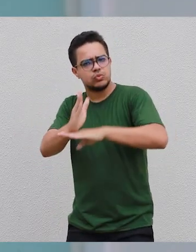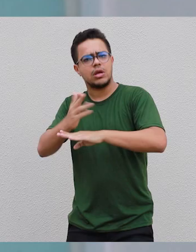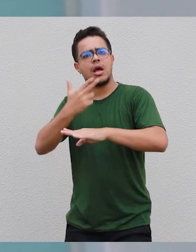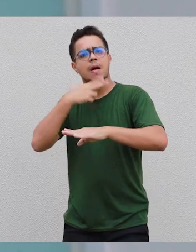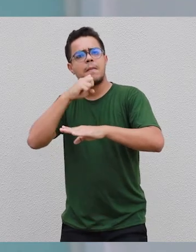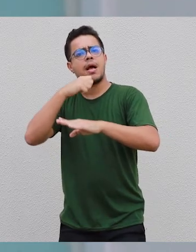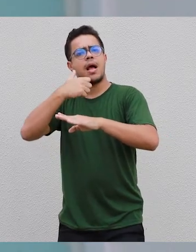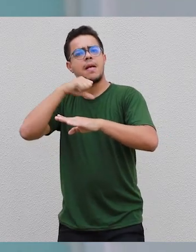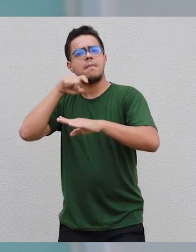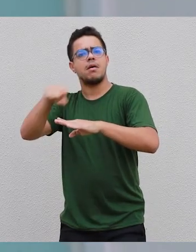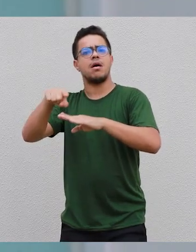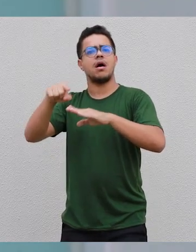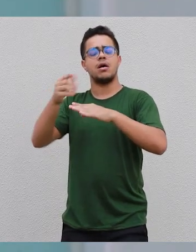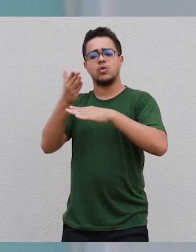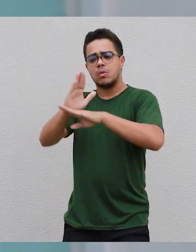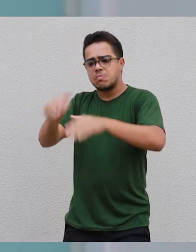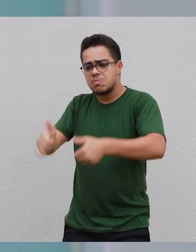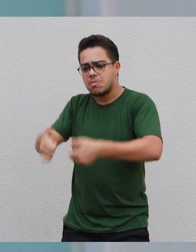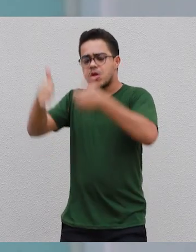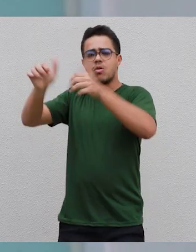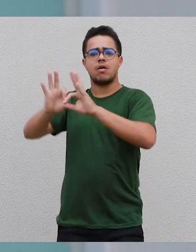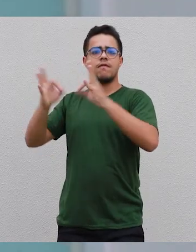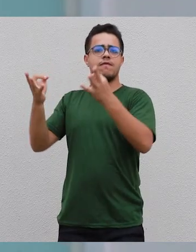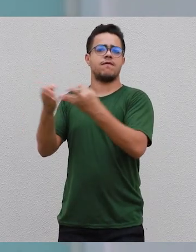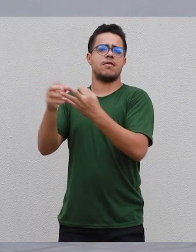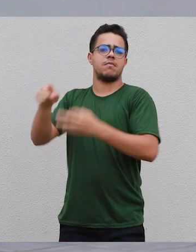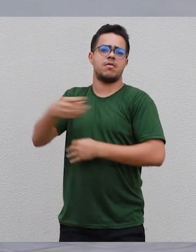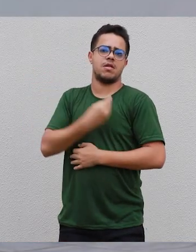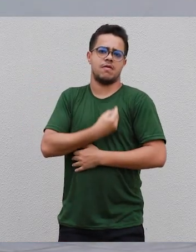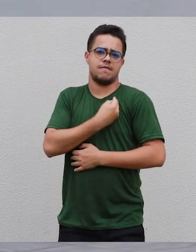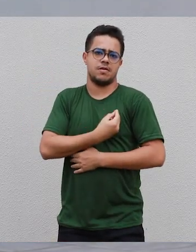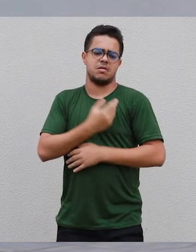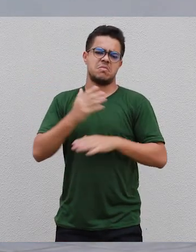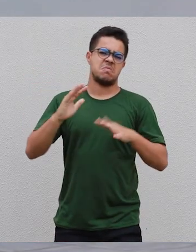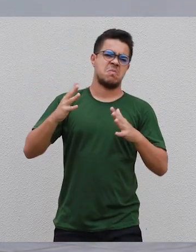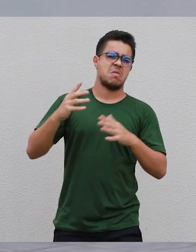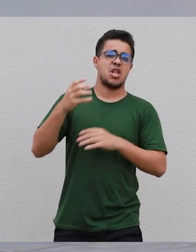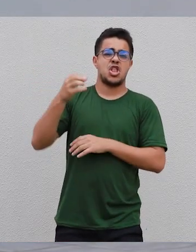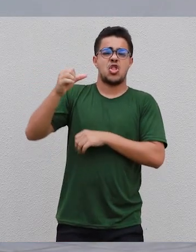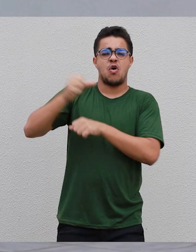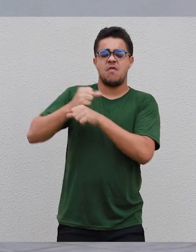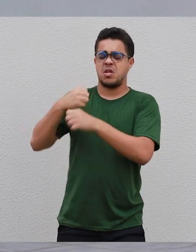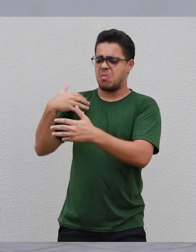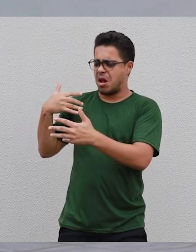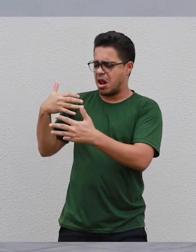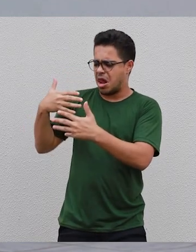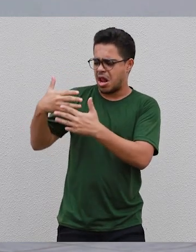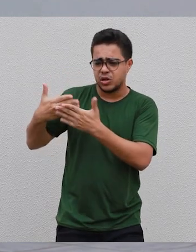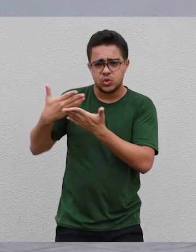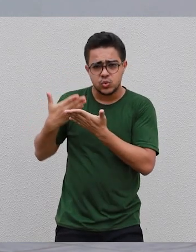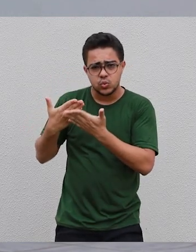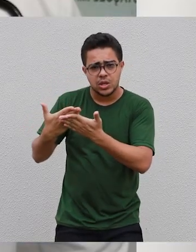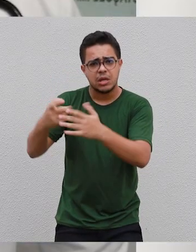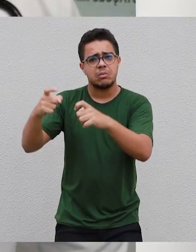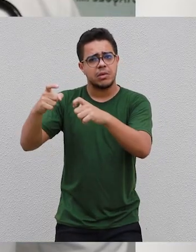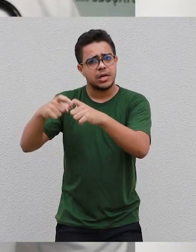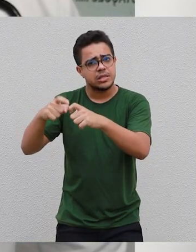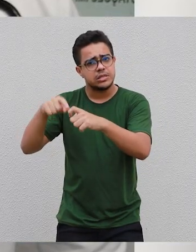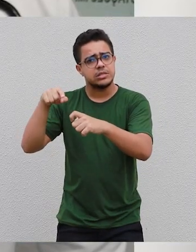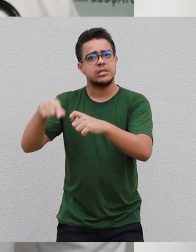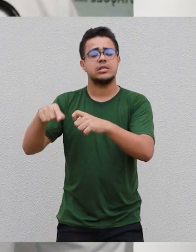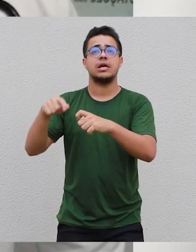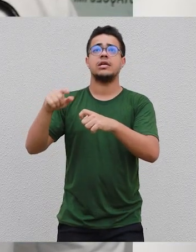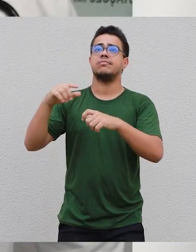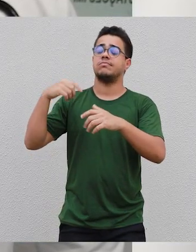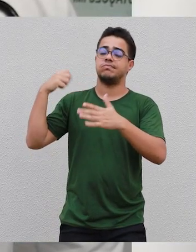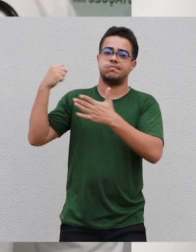pais essa melhora na qualidade de vida para sua família. Foram quase 9 anos de faculdade para mim, com